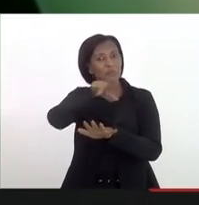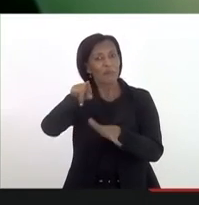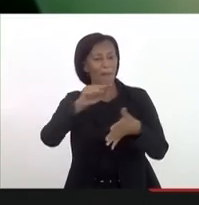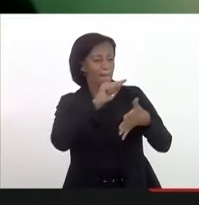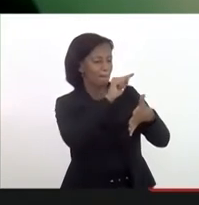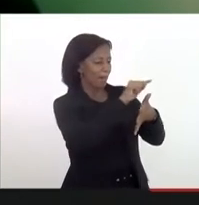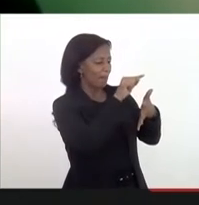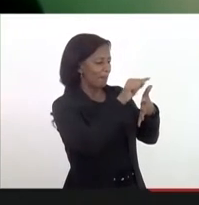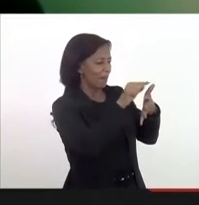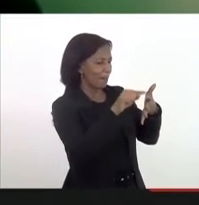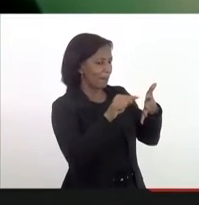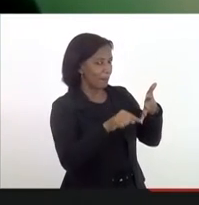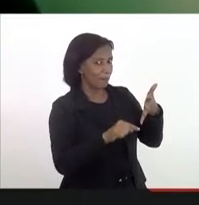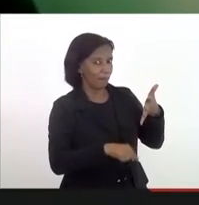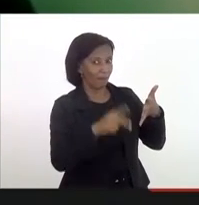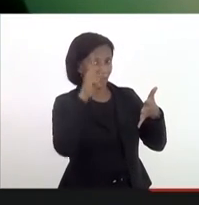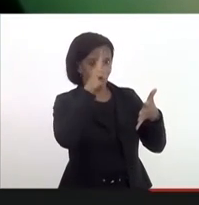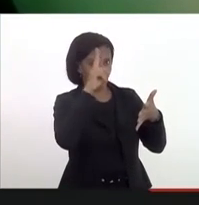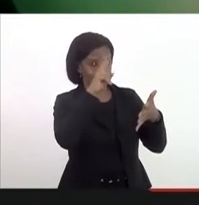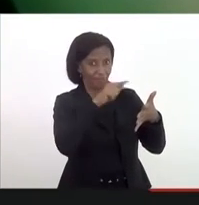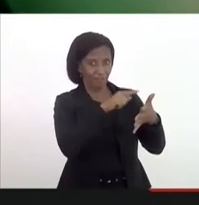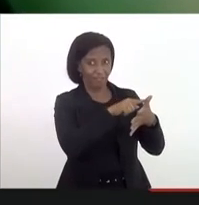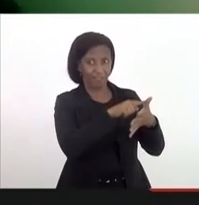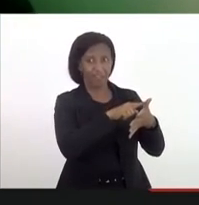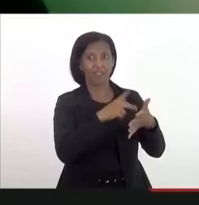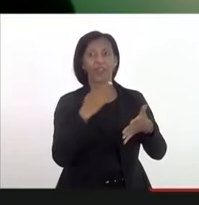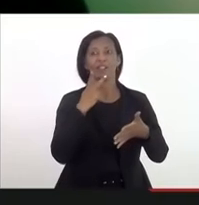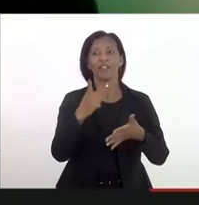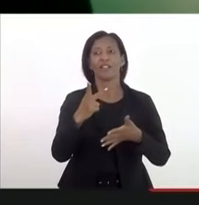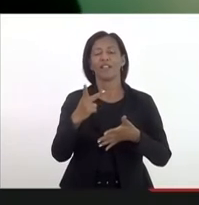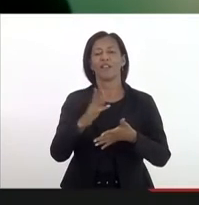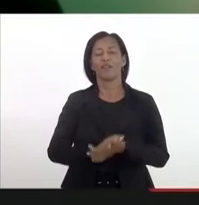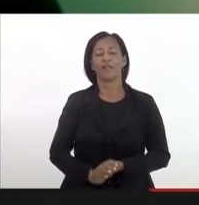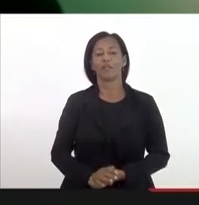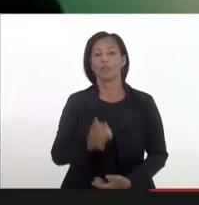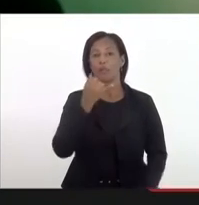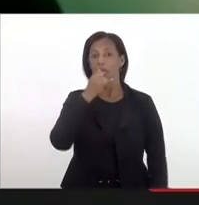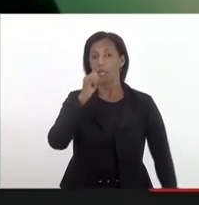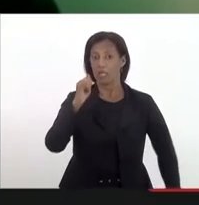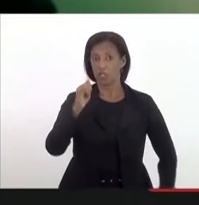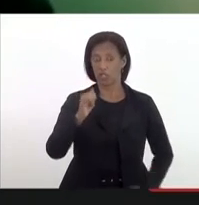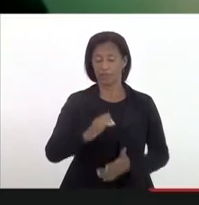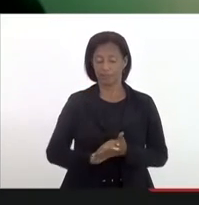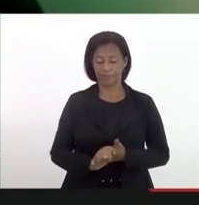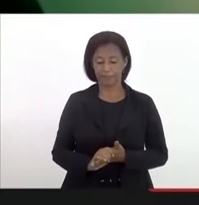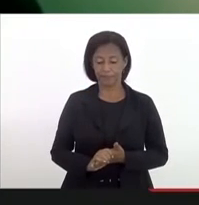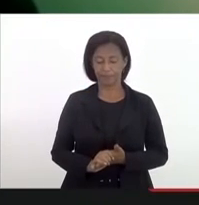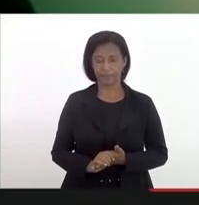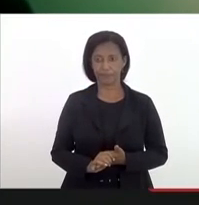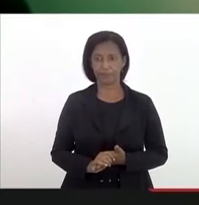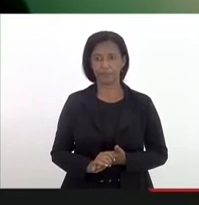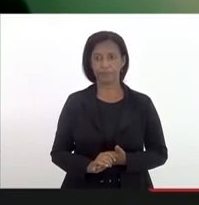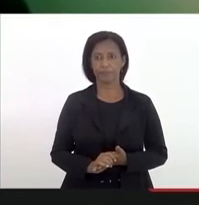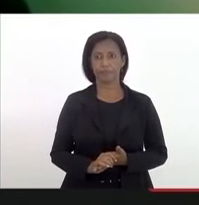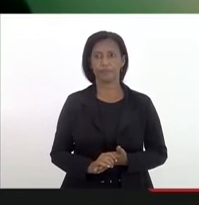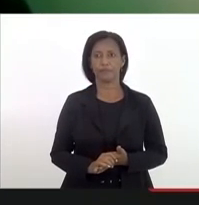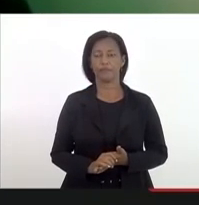pontos aqui que eu vou ressaltar aqui. Eu queria fazer um comentário sobre a parte de energia elétrica, né? Que